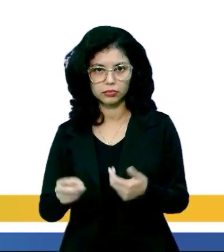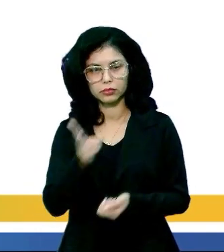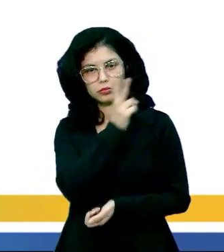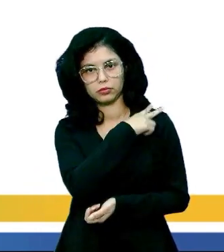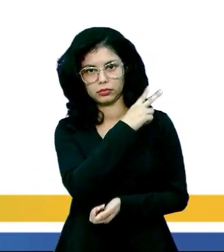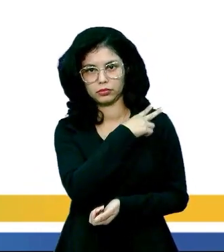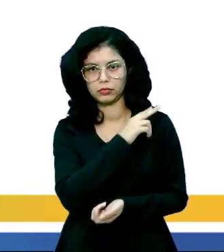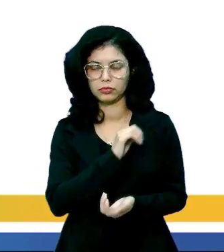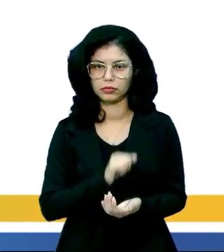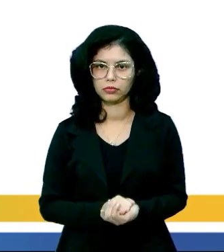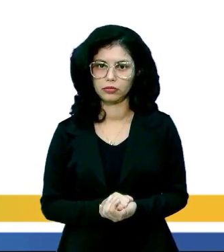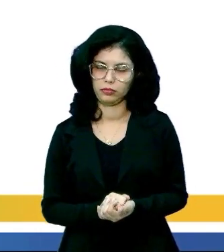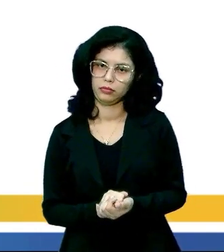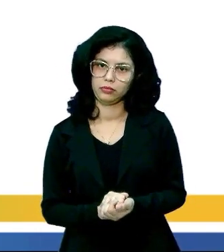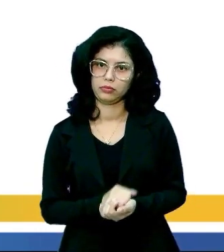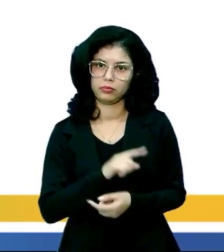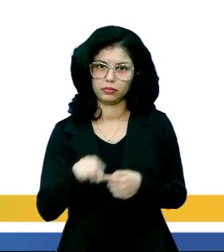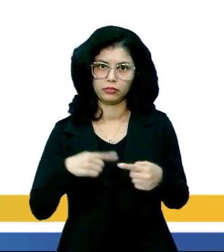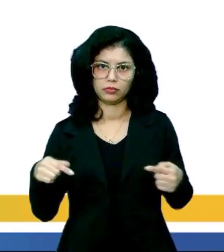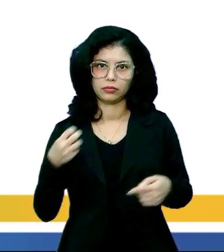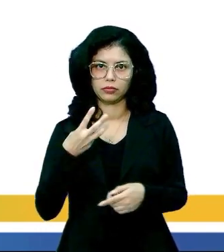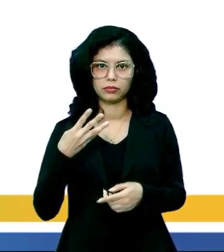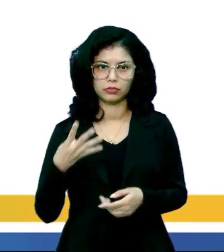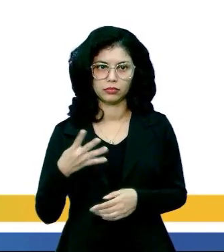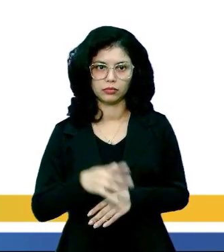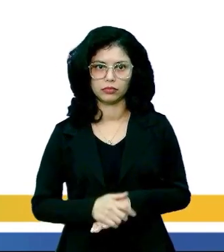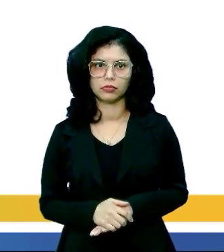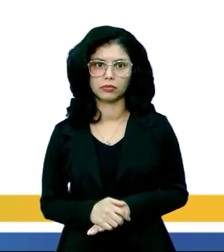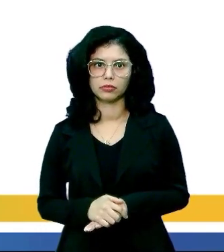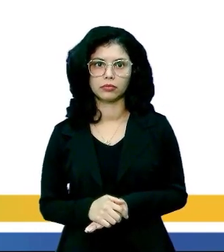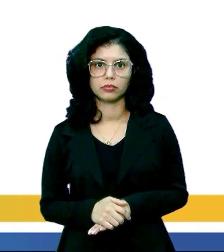segundo ano, a prova Enem, da página 34.